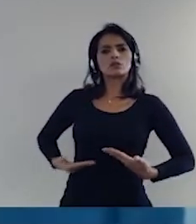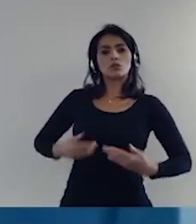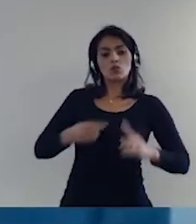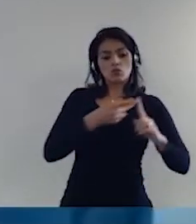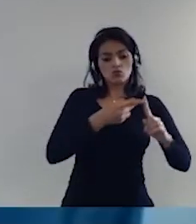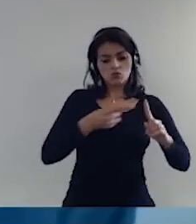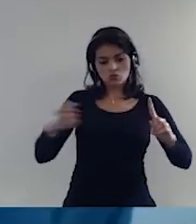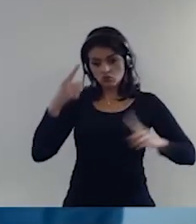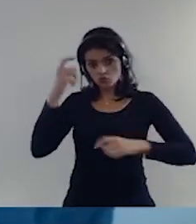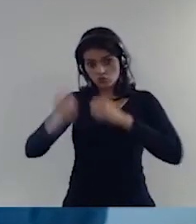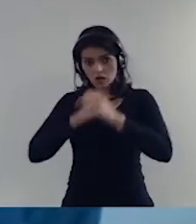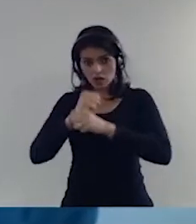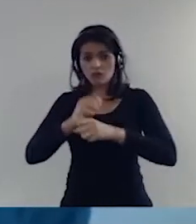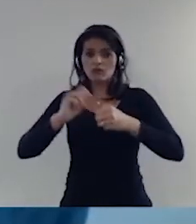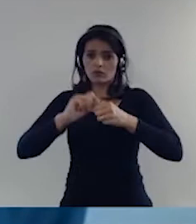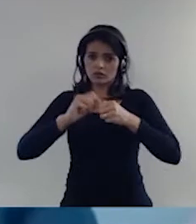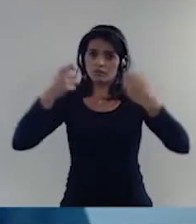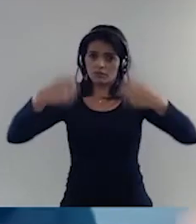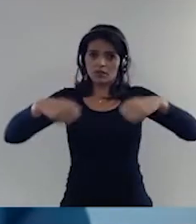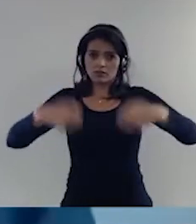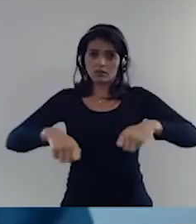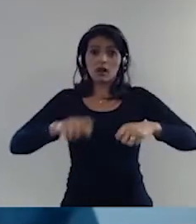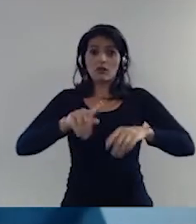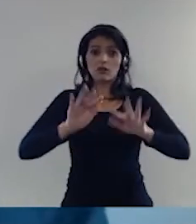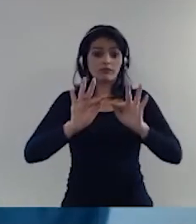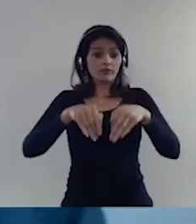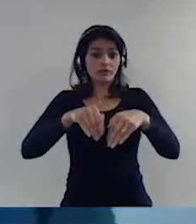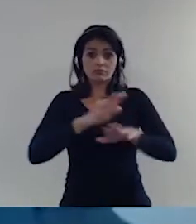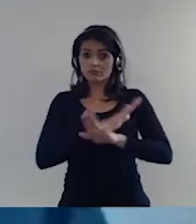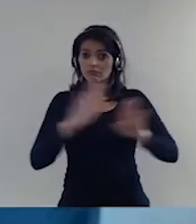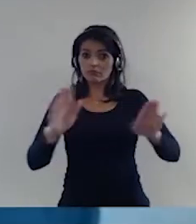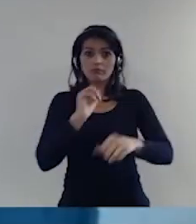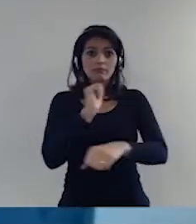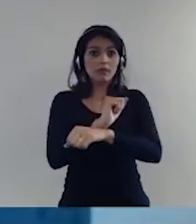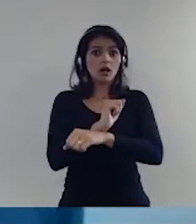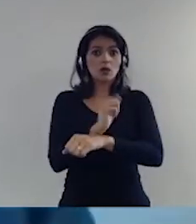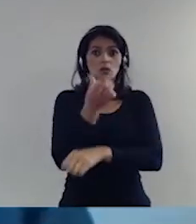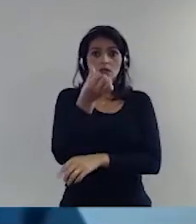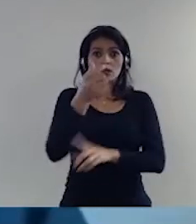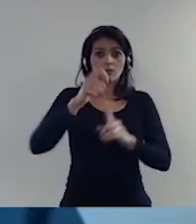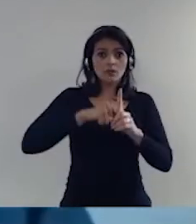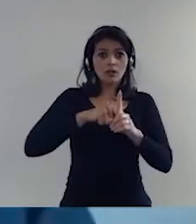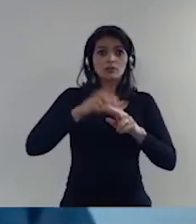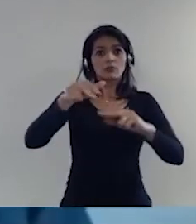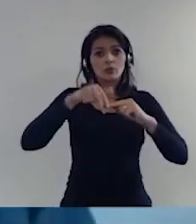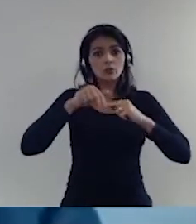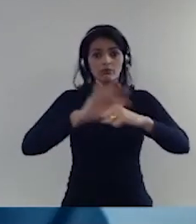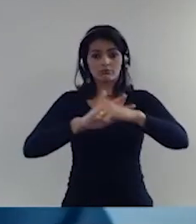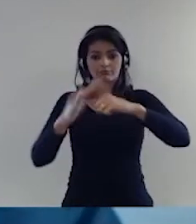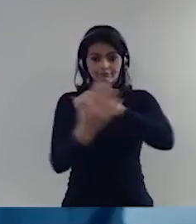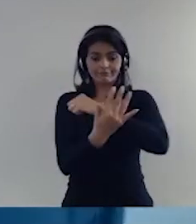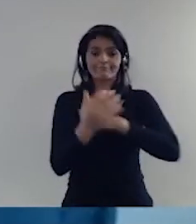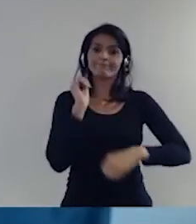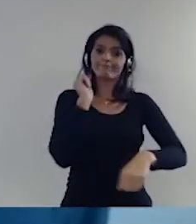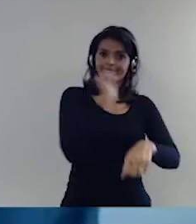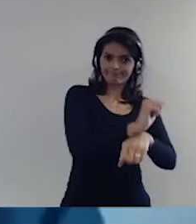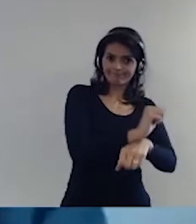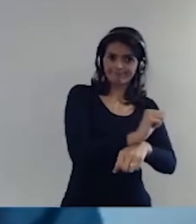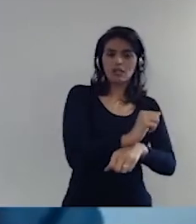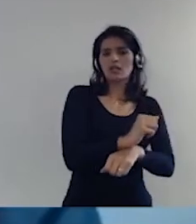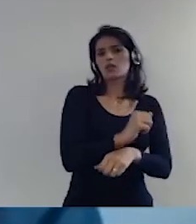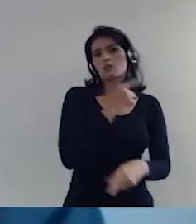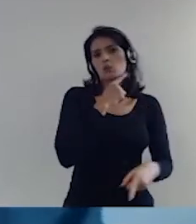ano, e essa prestação de serviço foi interrompida por 6 meses, já que durante 6 meses não